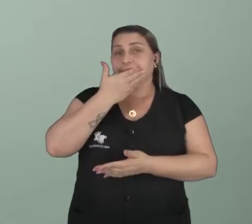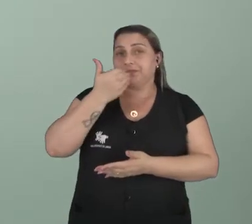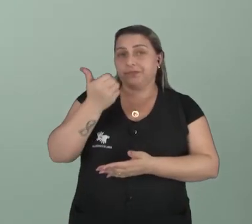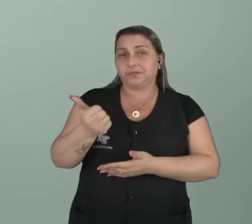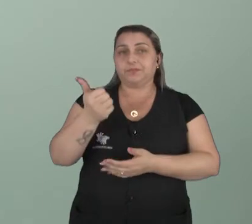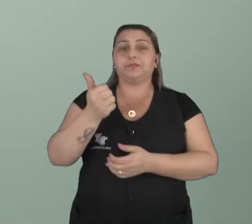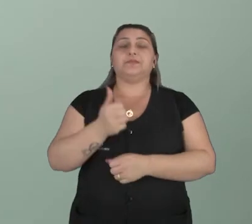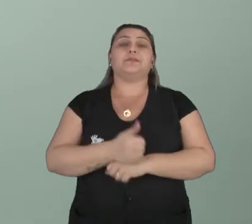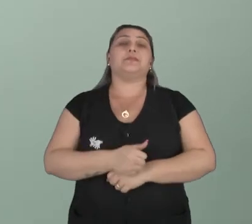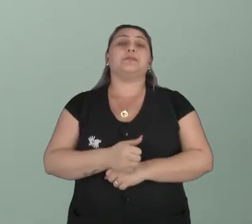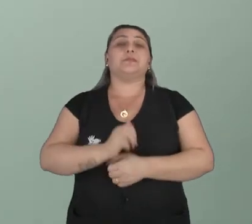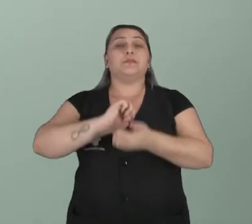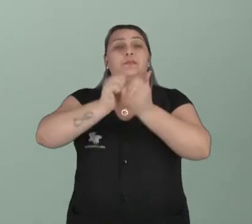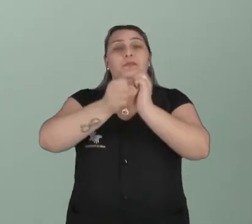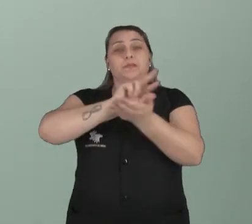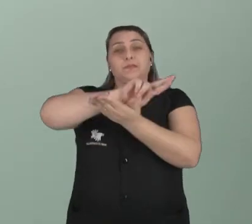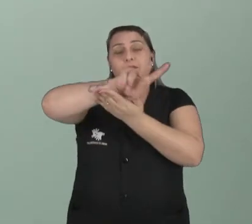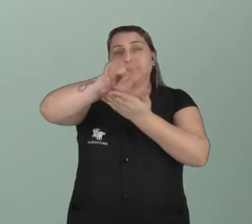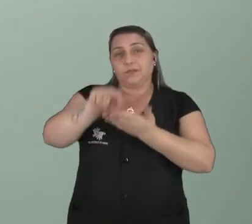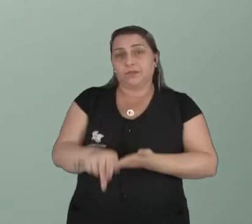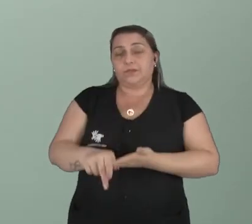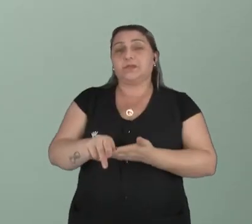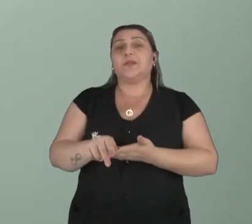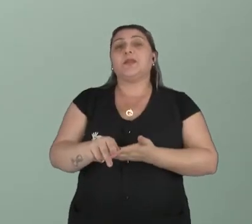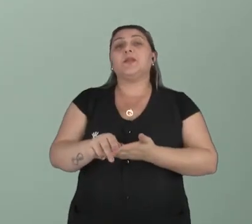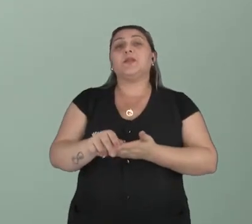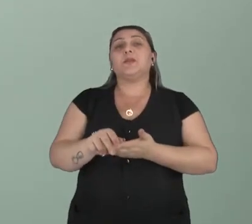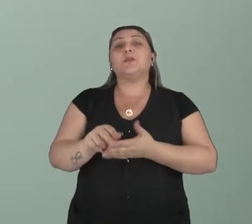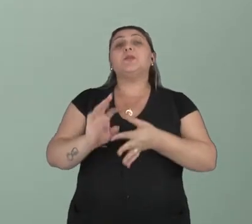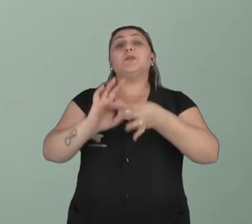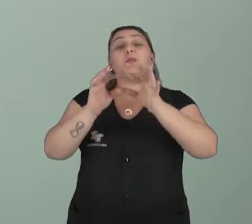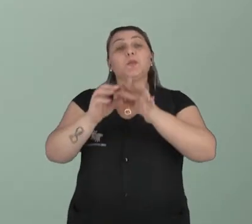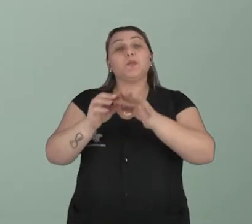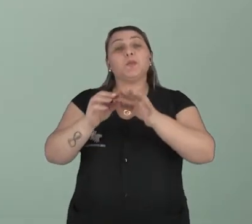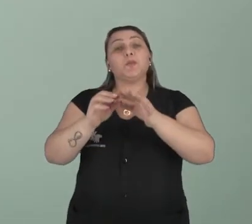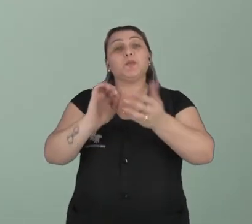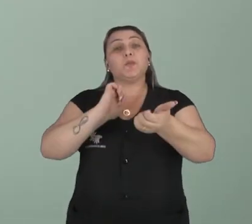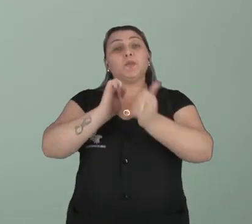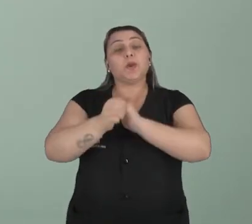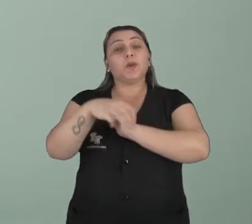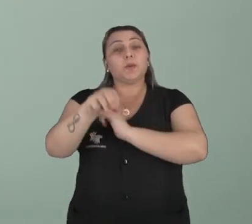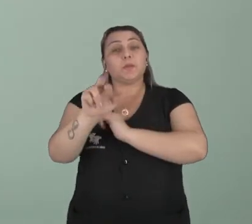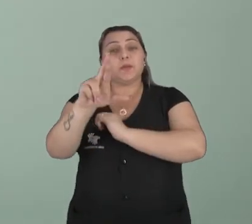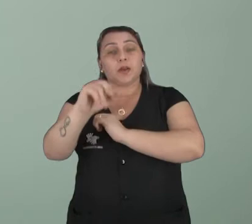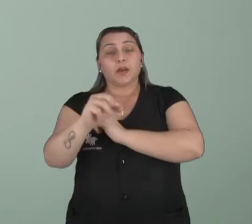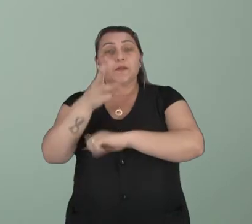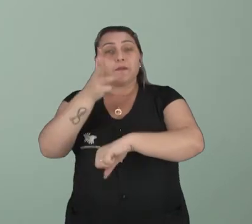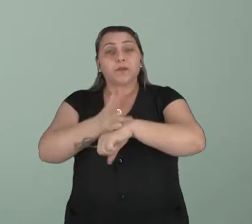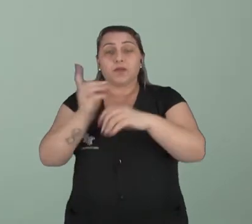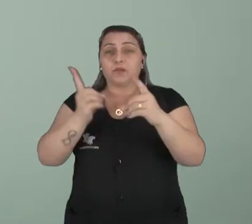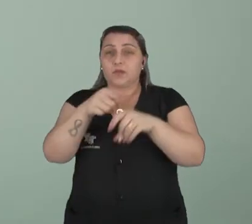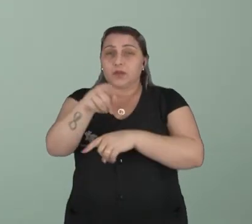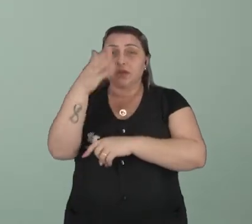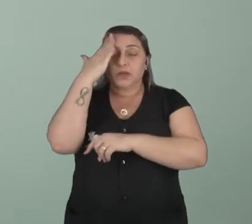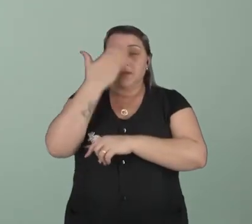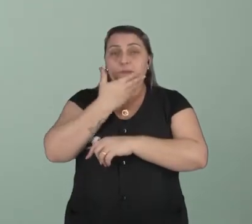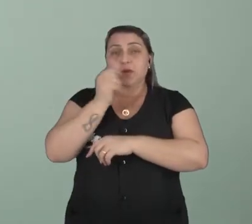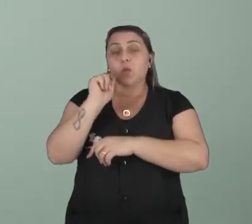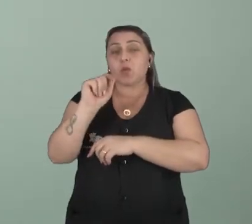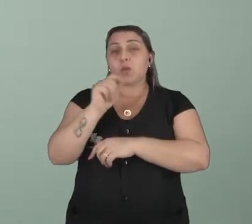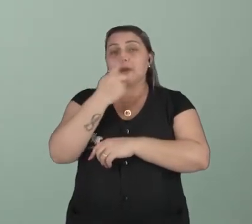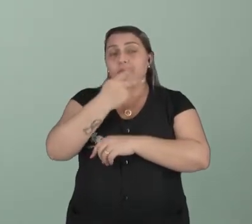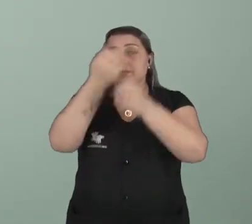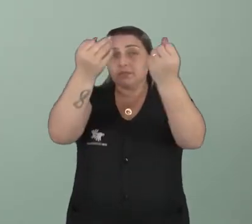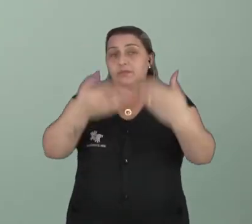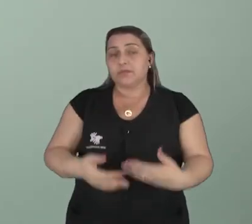melhor sobre o atletismo e sobre os jogos de marca, vocês vão ver um vídeo bem didático para que vocês entendam melhor do que a gente